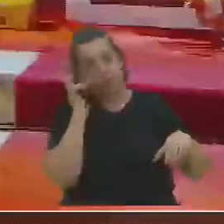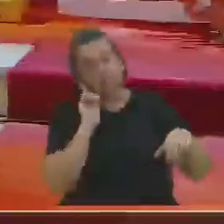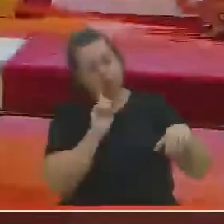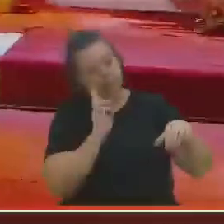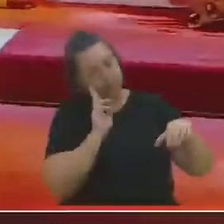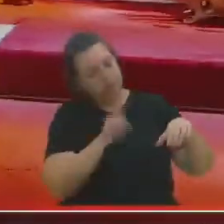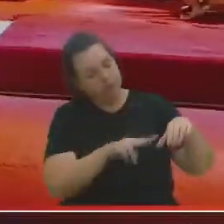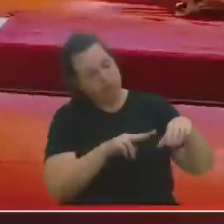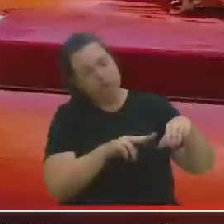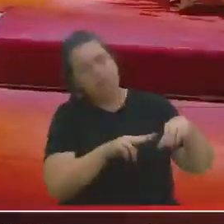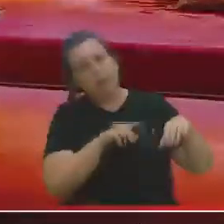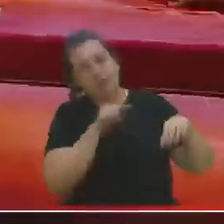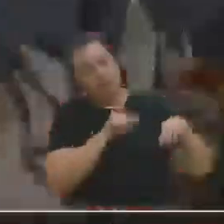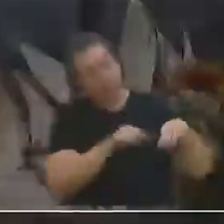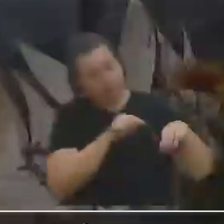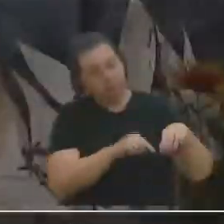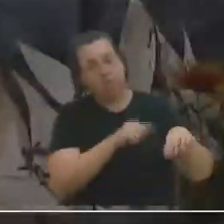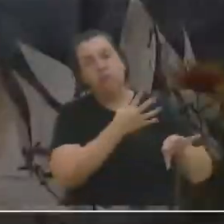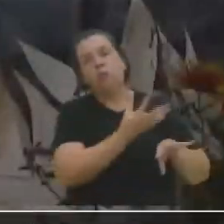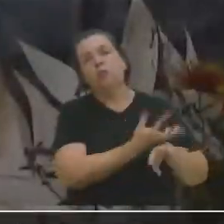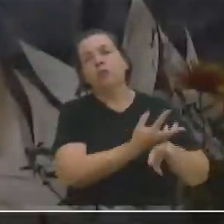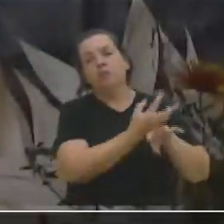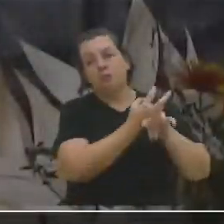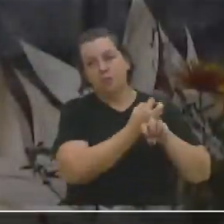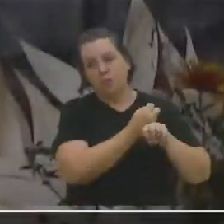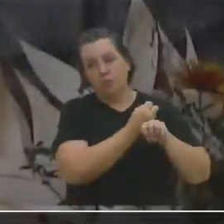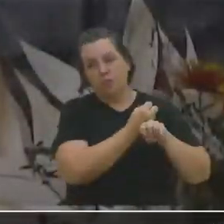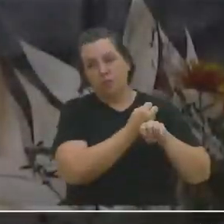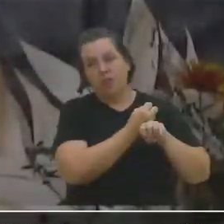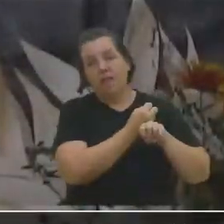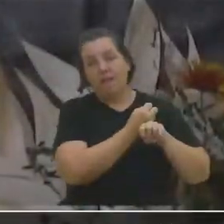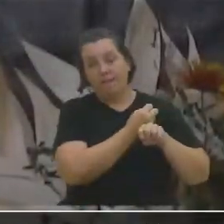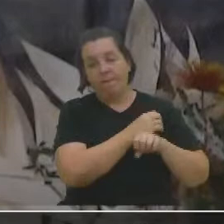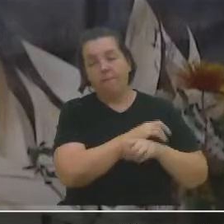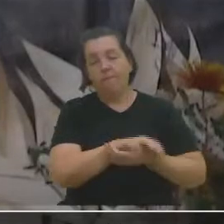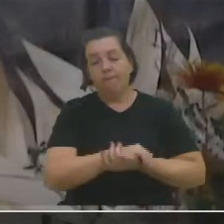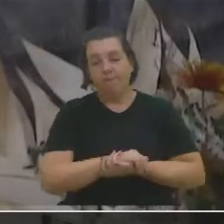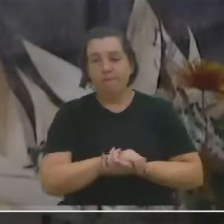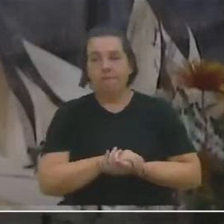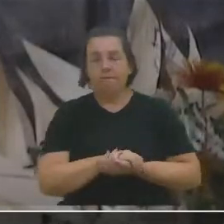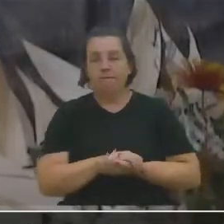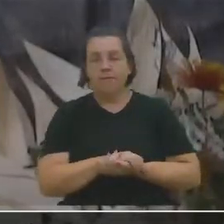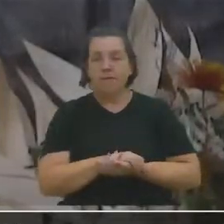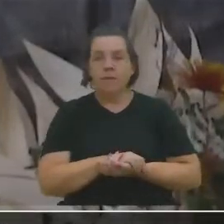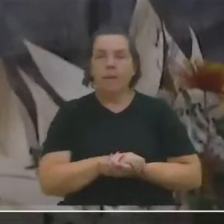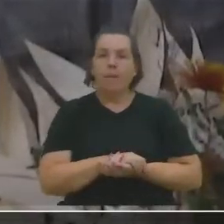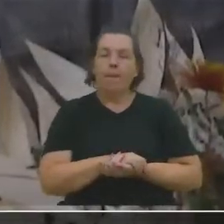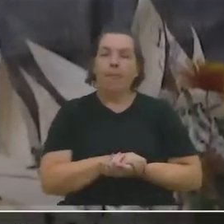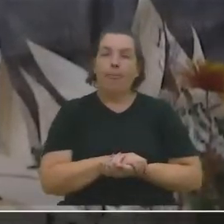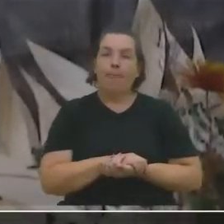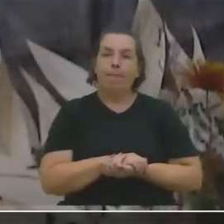então observar que o sepulcro realmente está vazio.